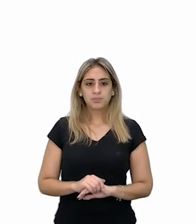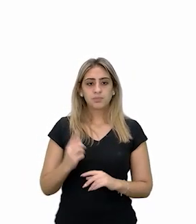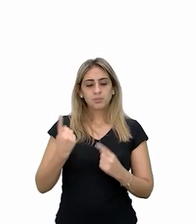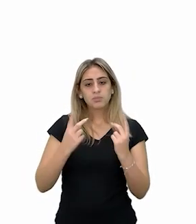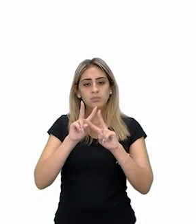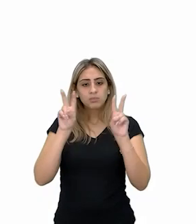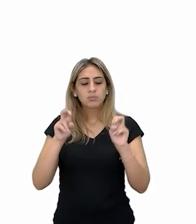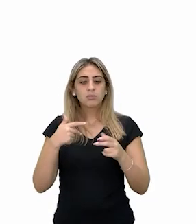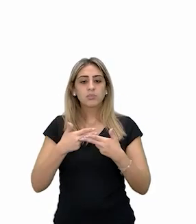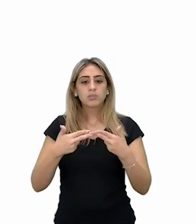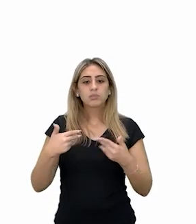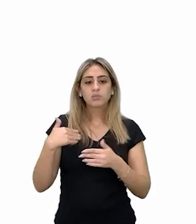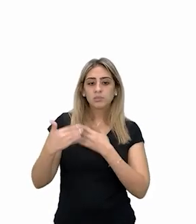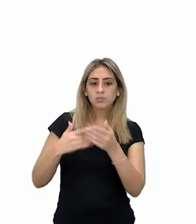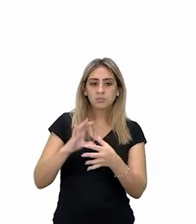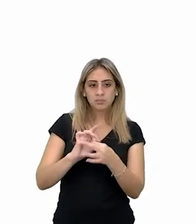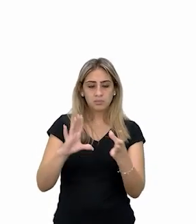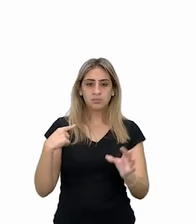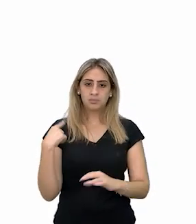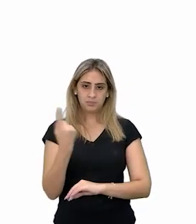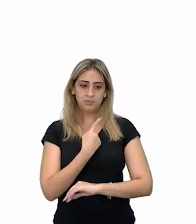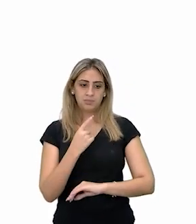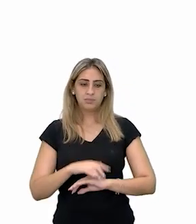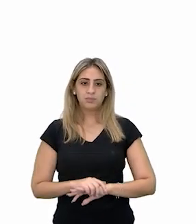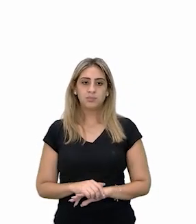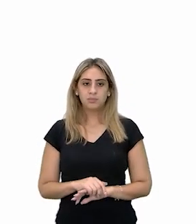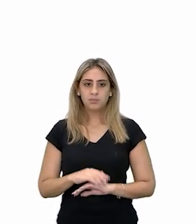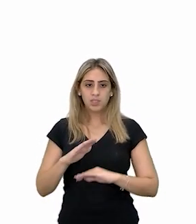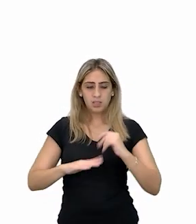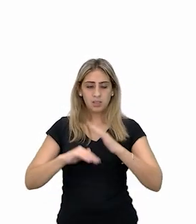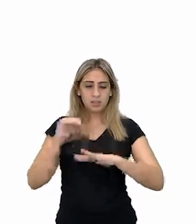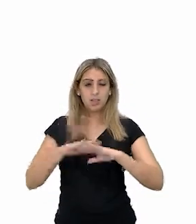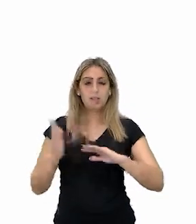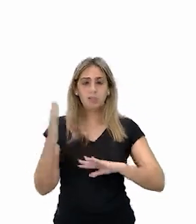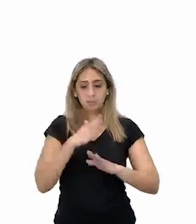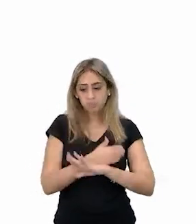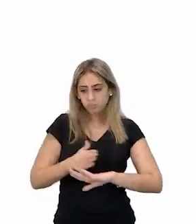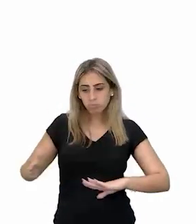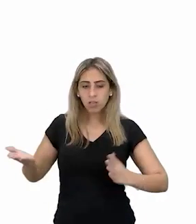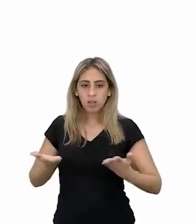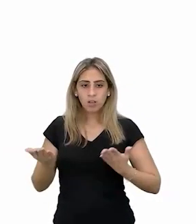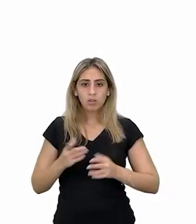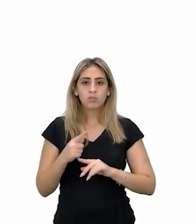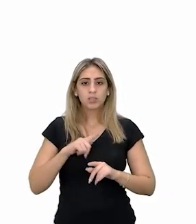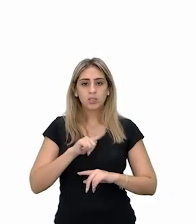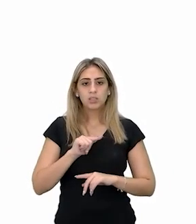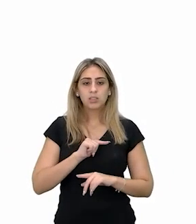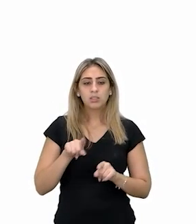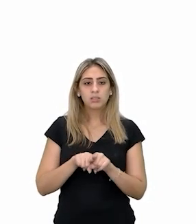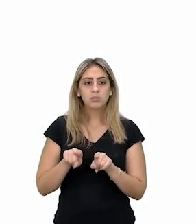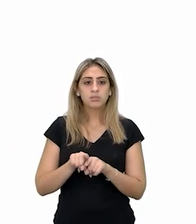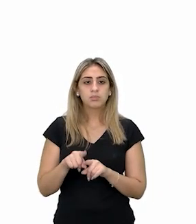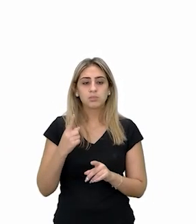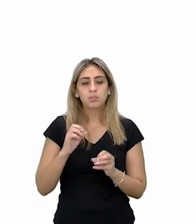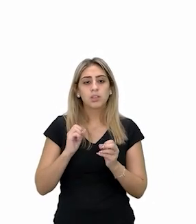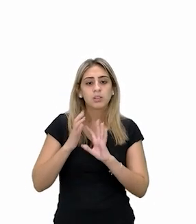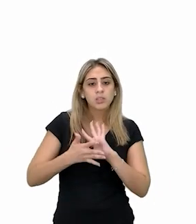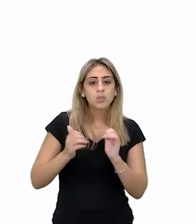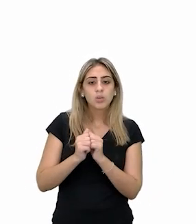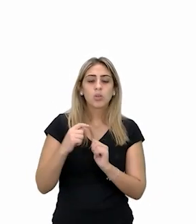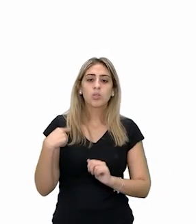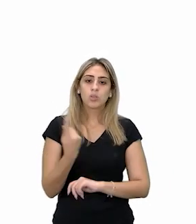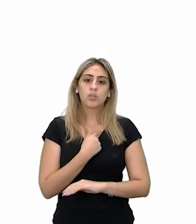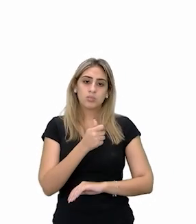as questões que estão lá disponíveis para a gente, que trabalham essas habilidades e vão, a partir delas, também desenvolver uma ação com os